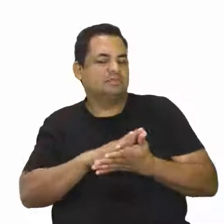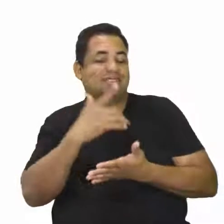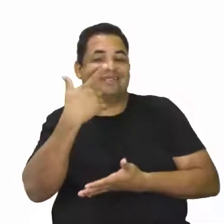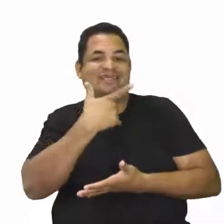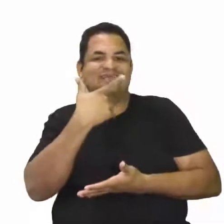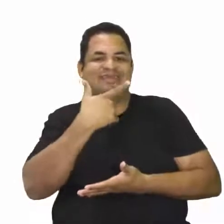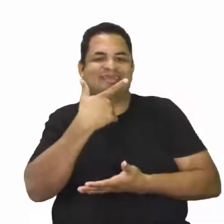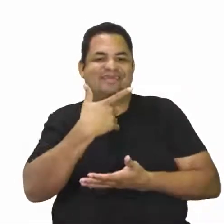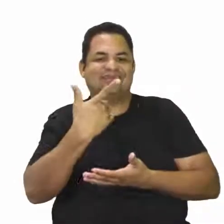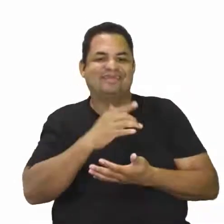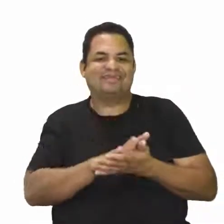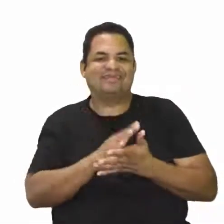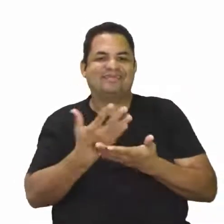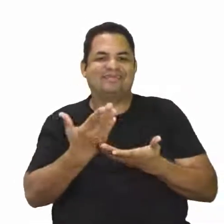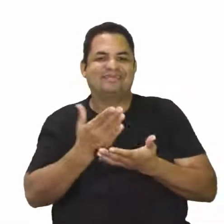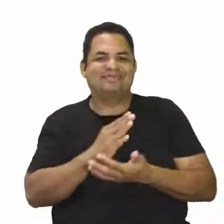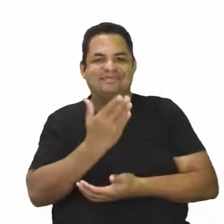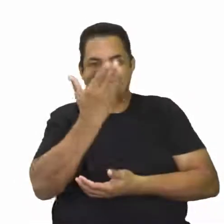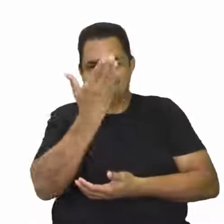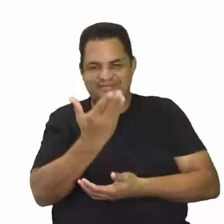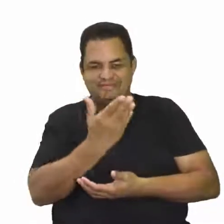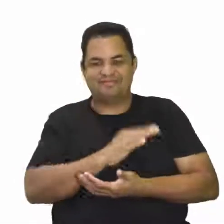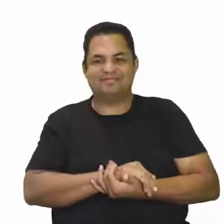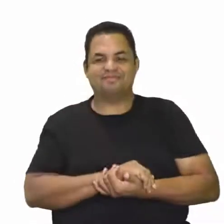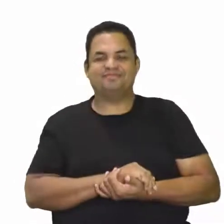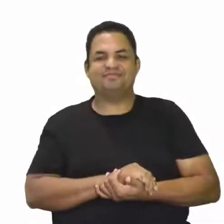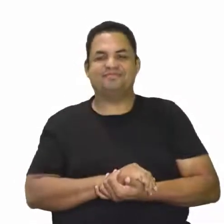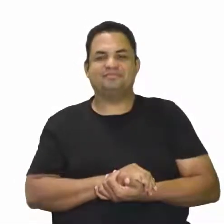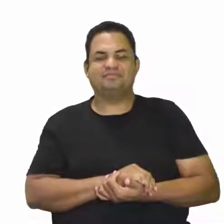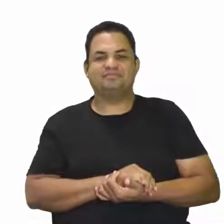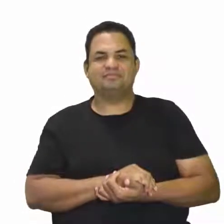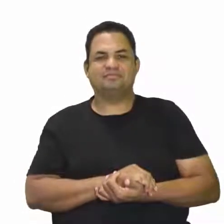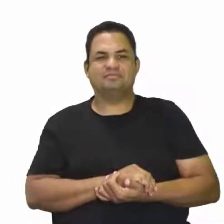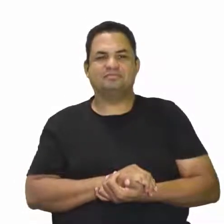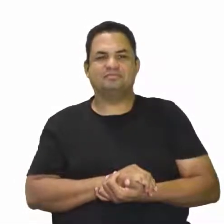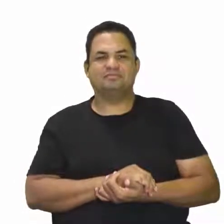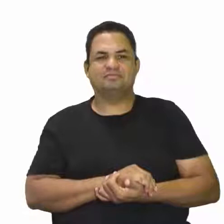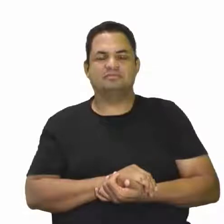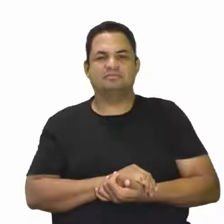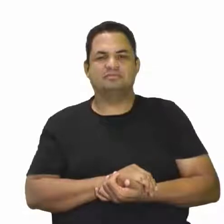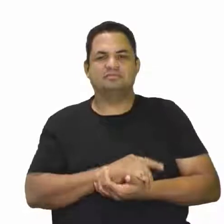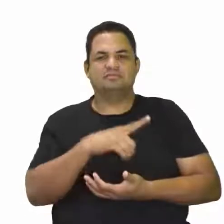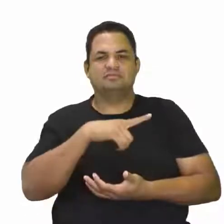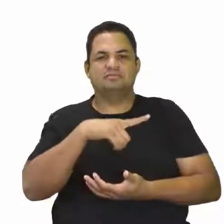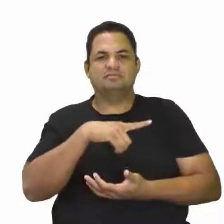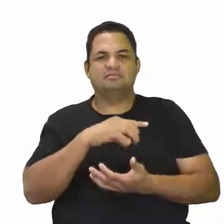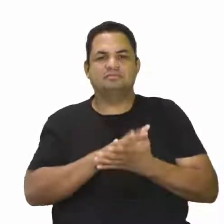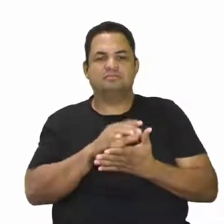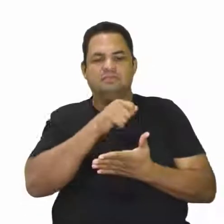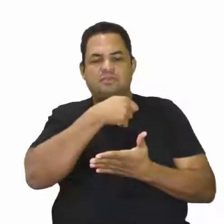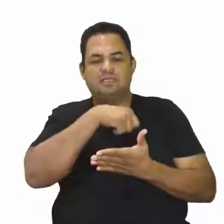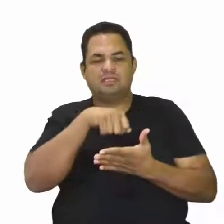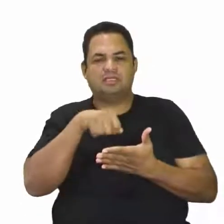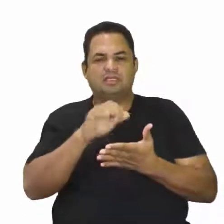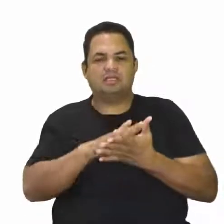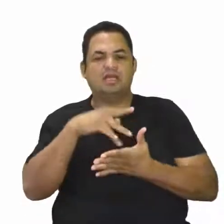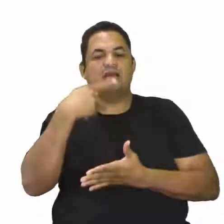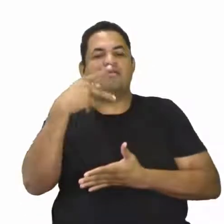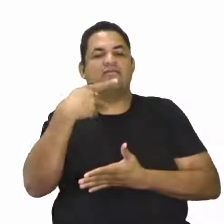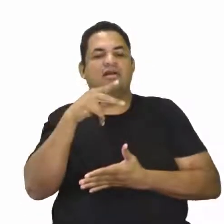das pessoas em cima dos heterossemânticos. É verdade. Que são aqueles que têm a grafia e a